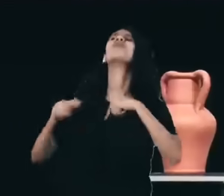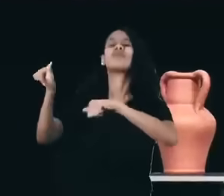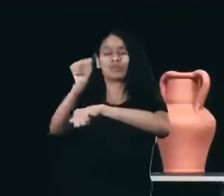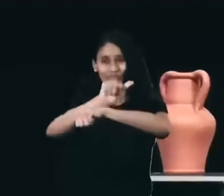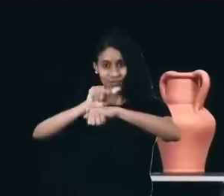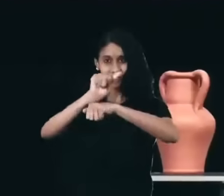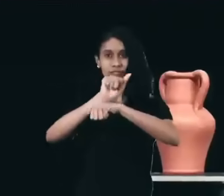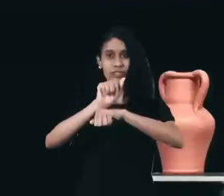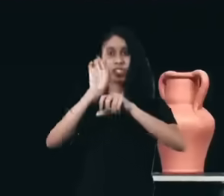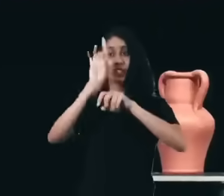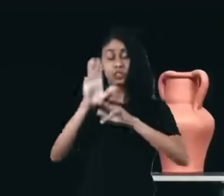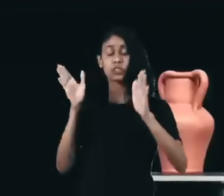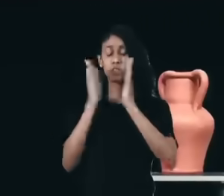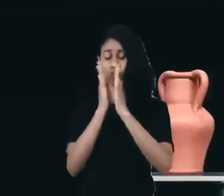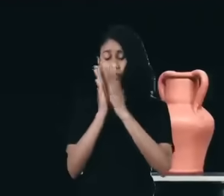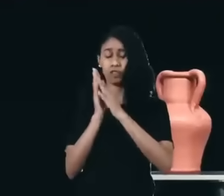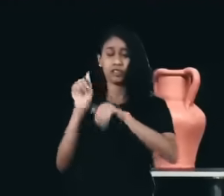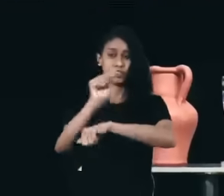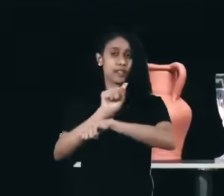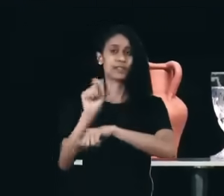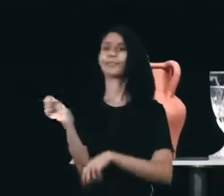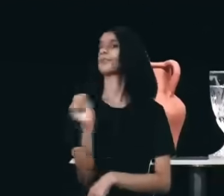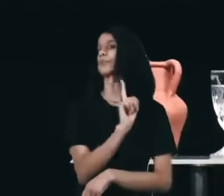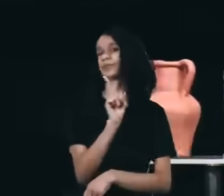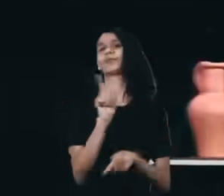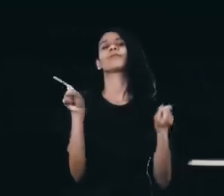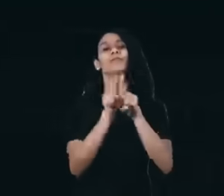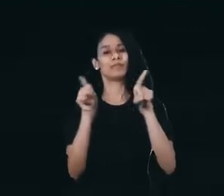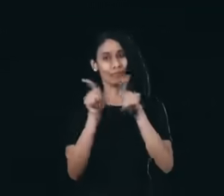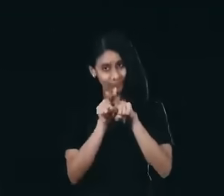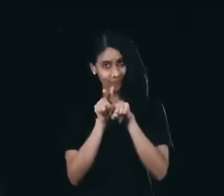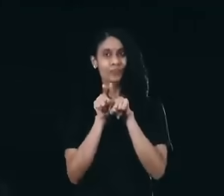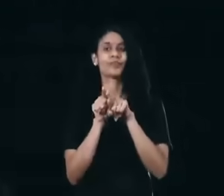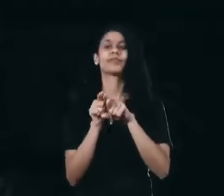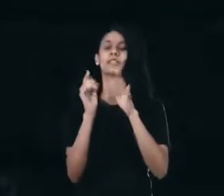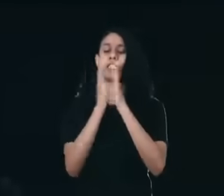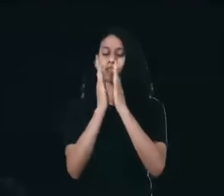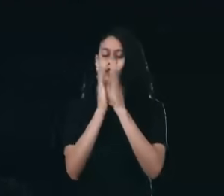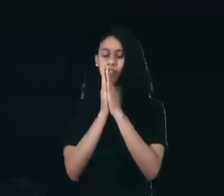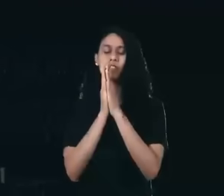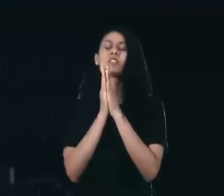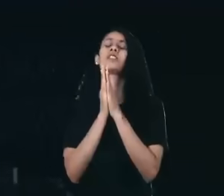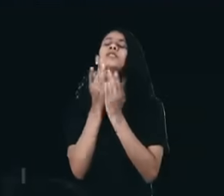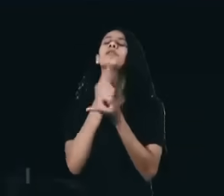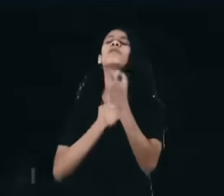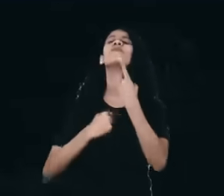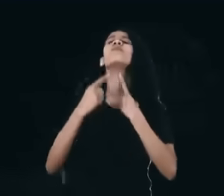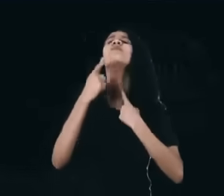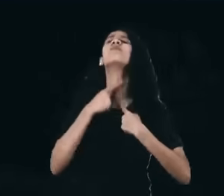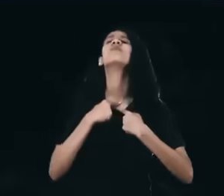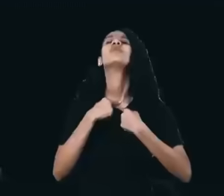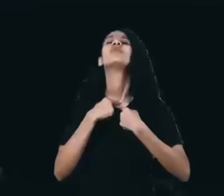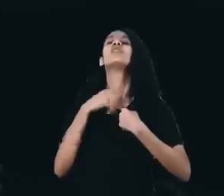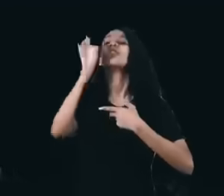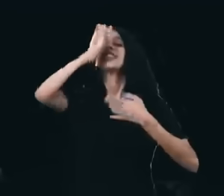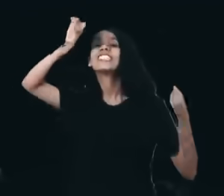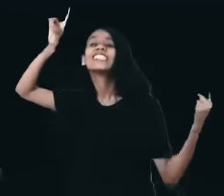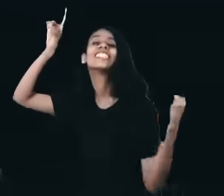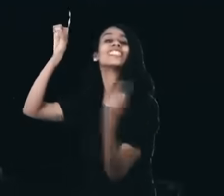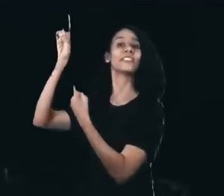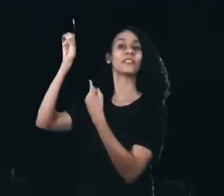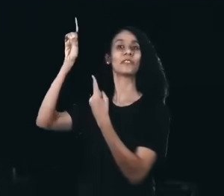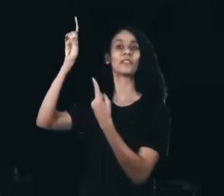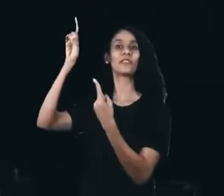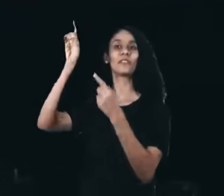Que era só a oração de Abraão? Não. Era também a oração ou o desejo do próprio Deus.